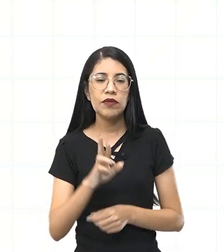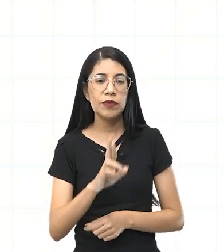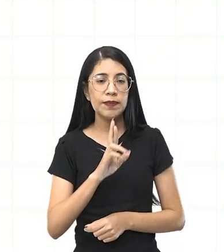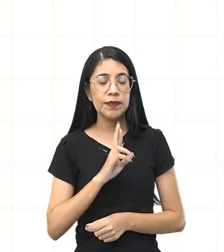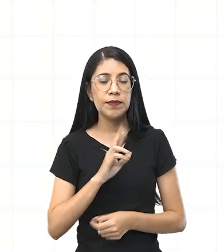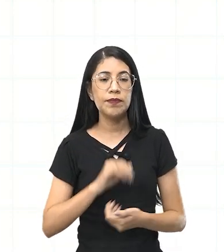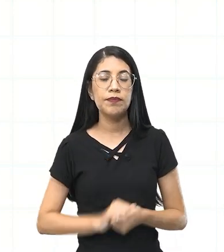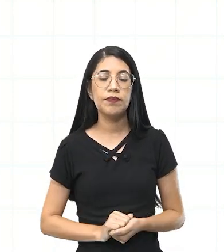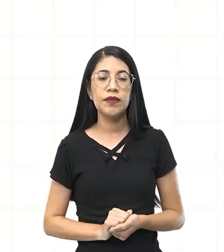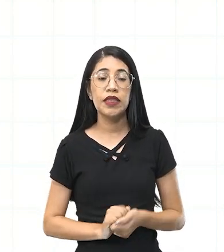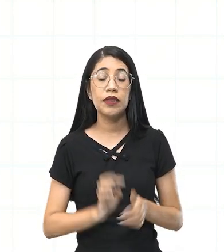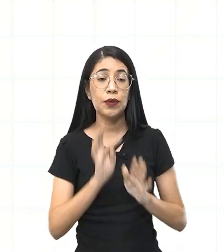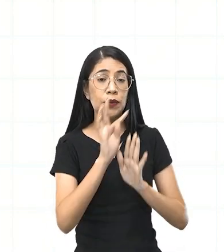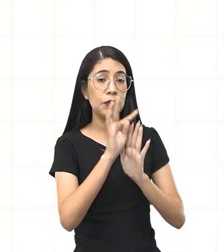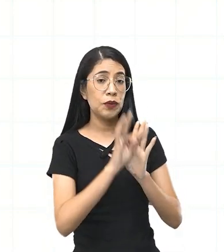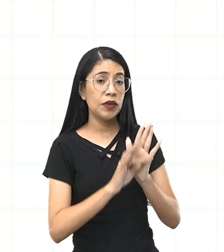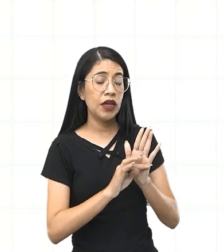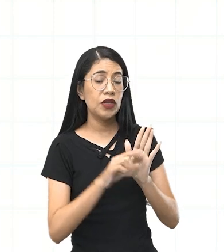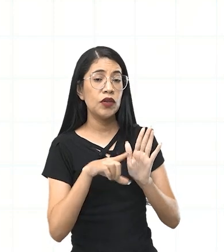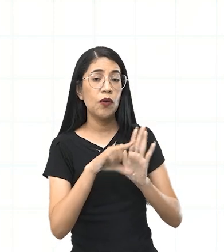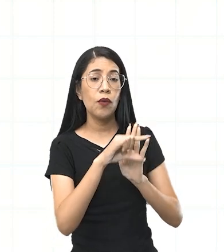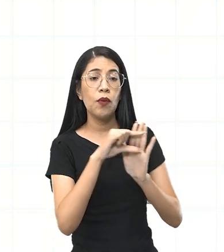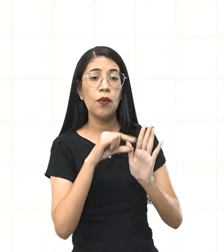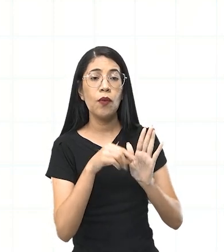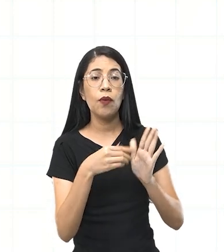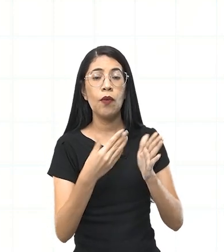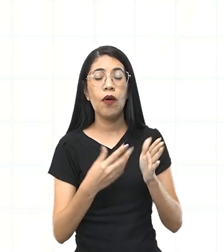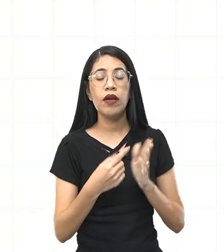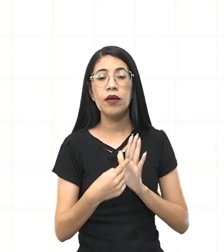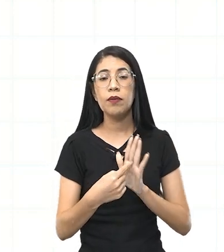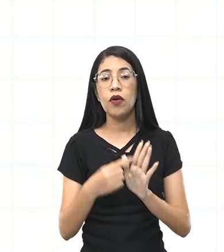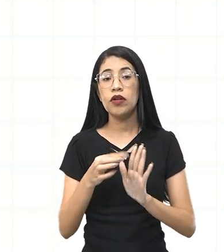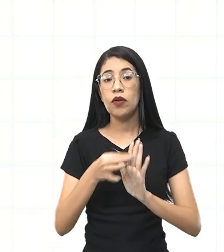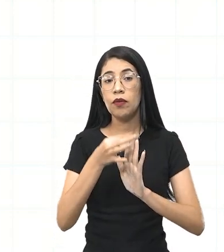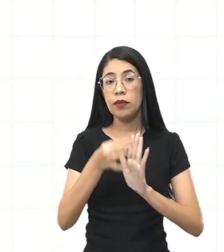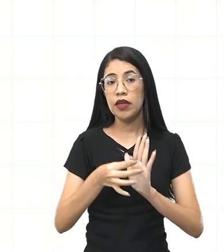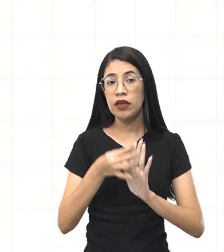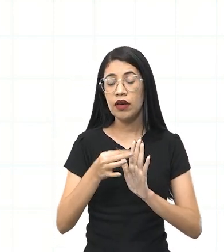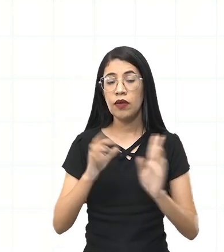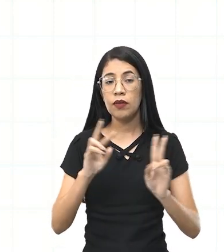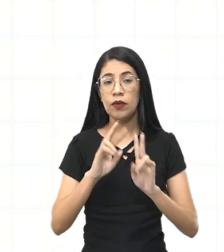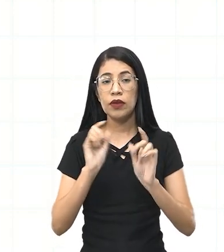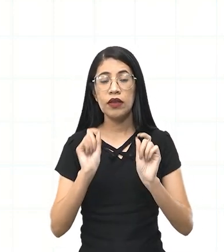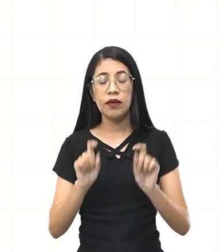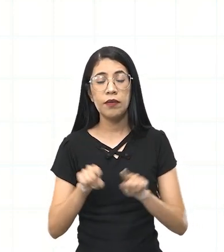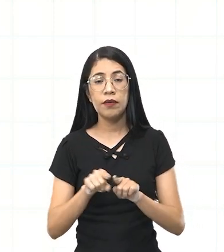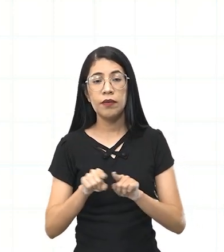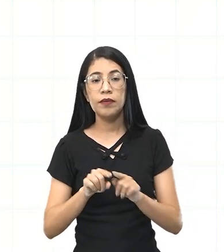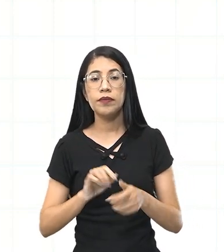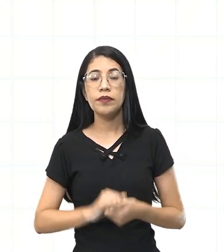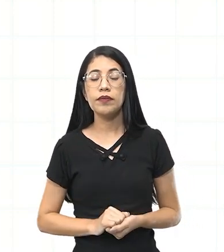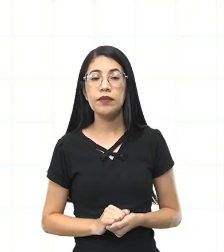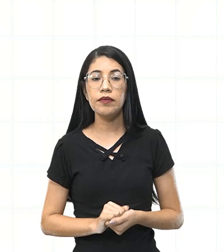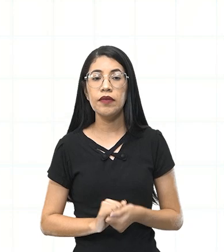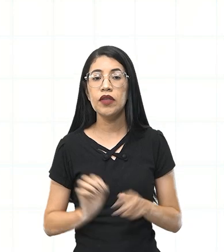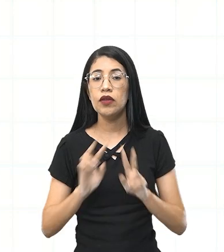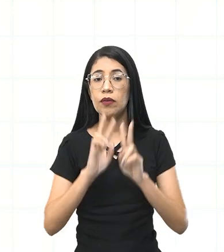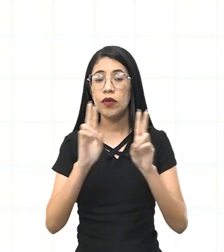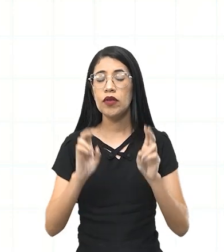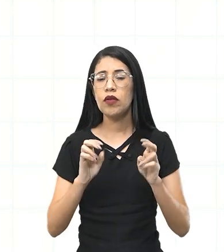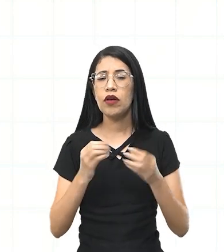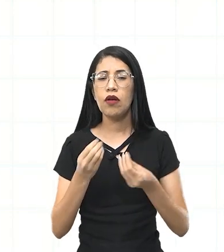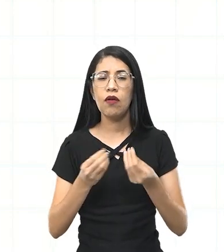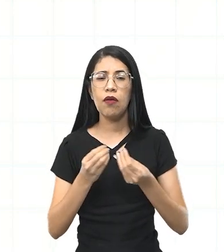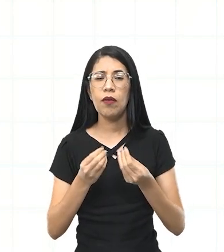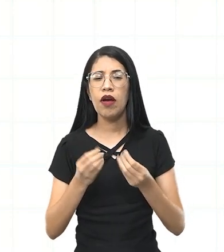só, nesse texto, qual é o trecho que expressa uma opinião, tá, sobre